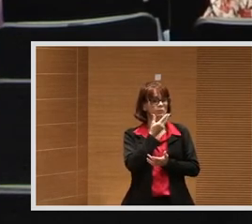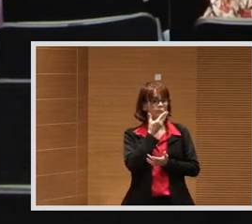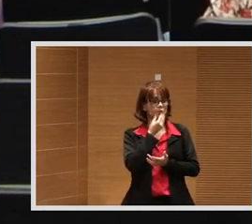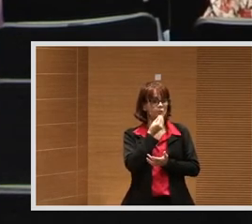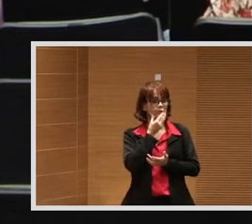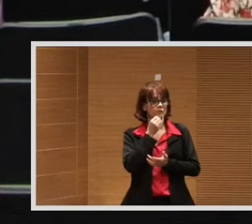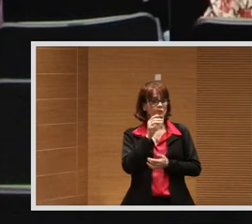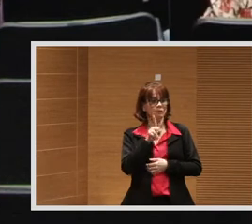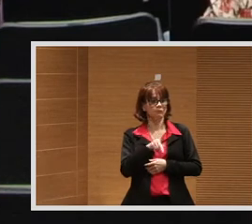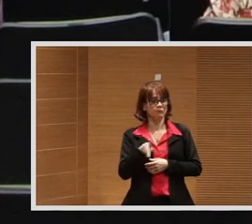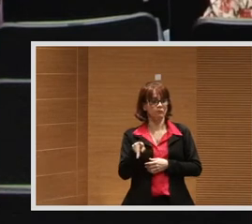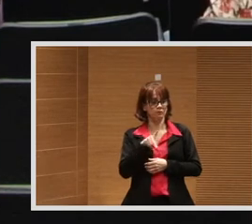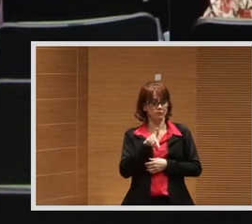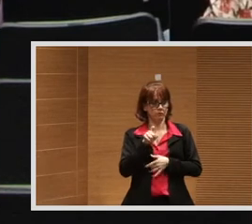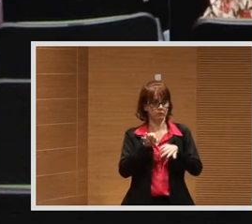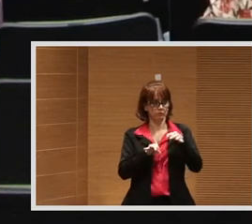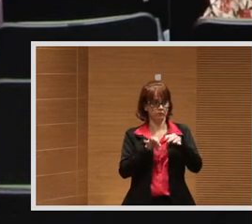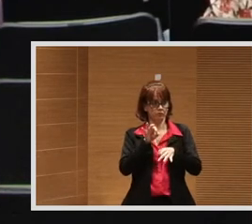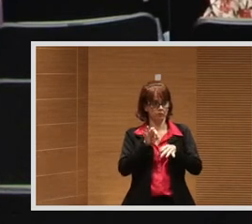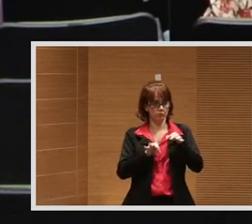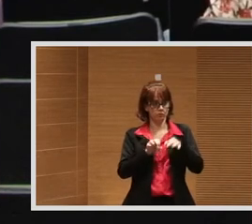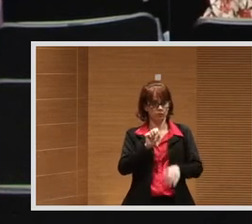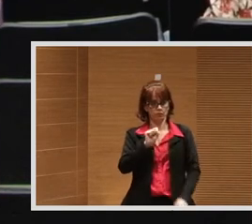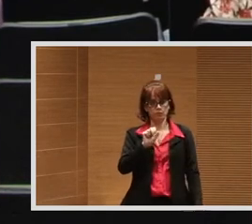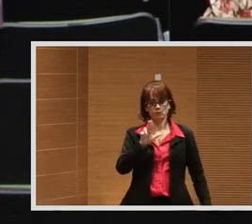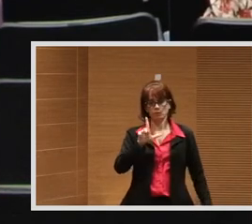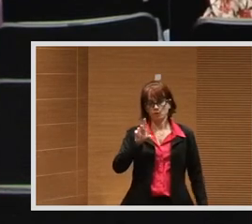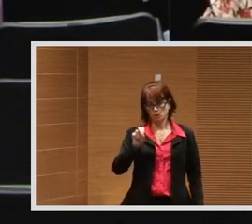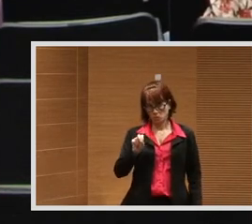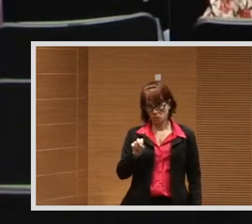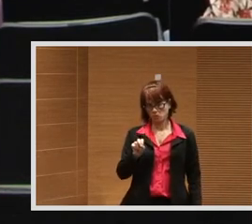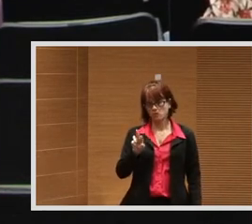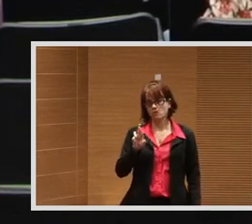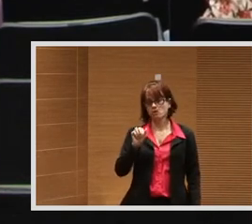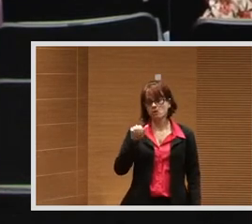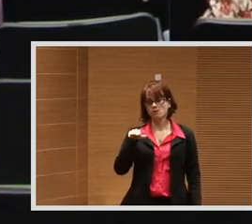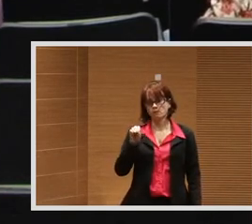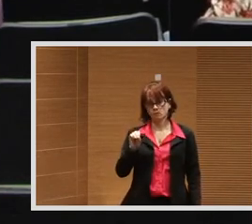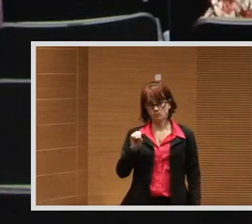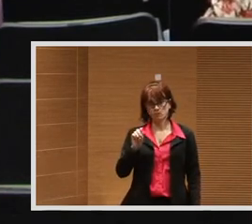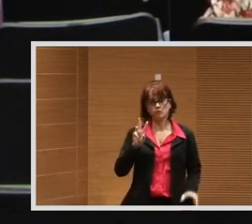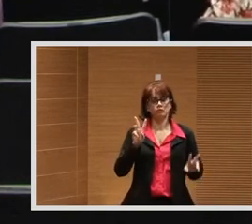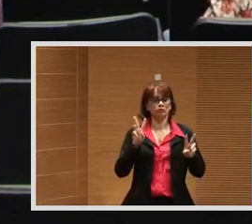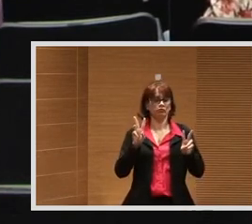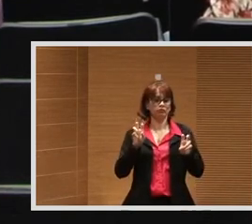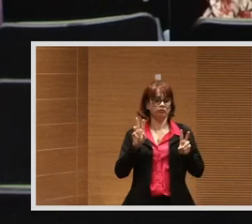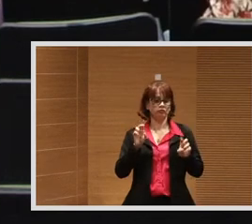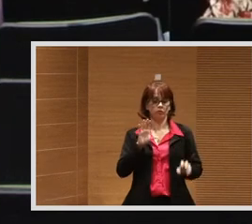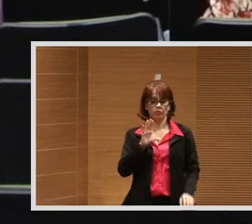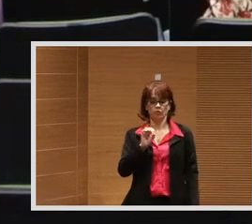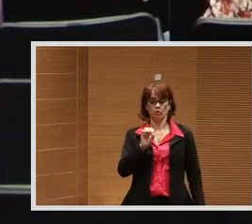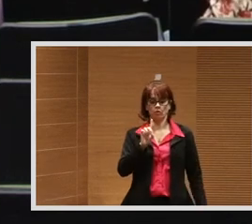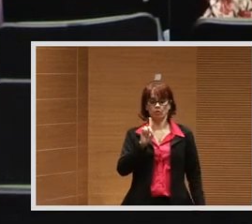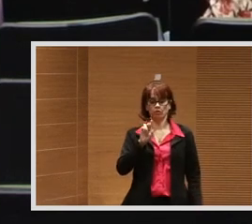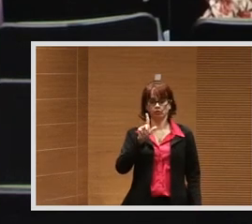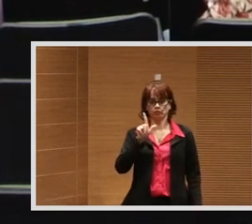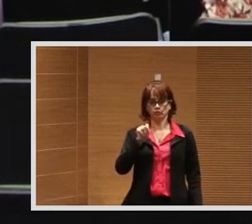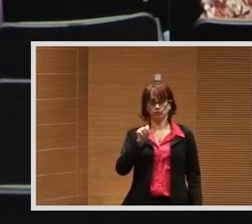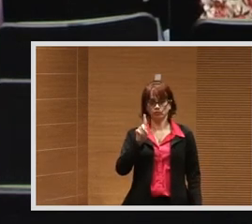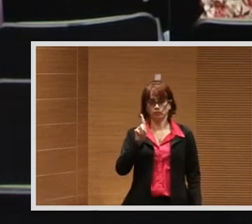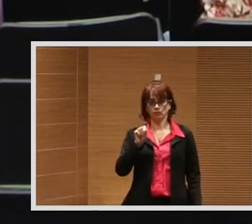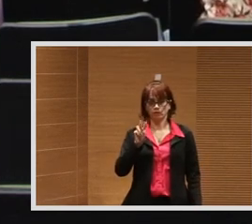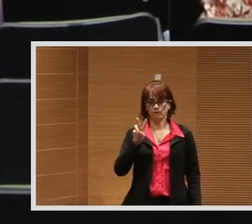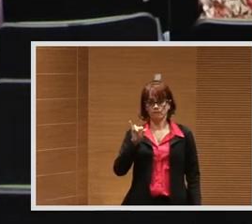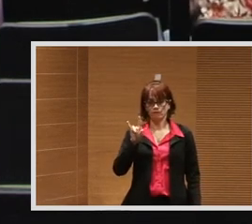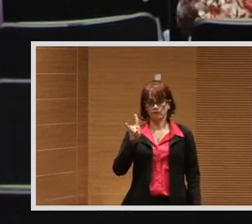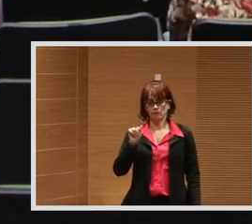do professor, do jurista Saulo Ramos, O Código da Vida. Esse livro teve lançamento